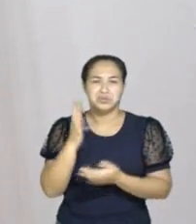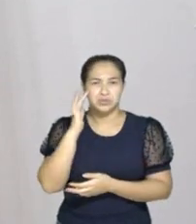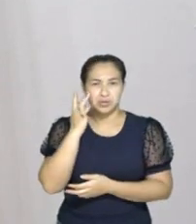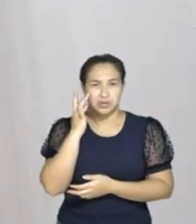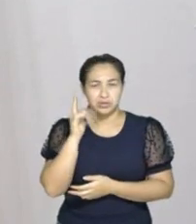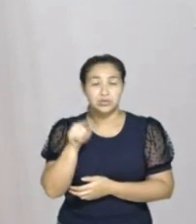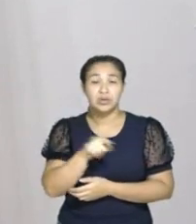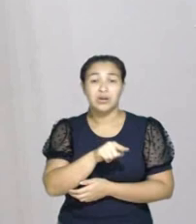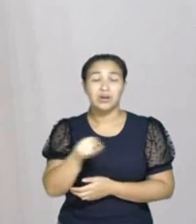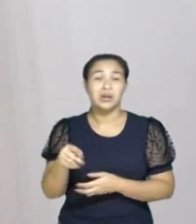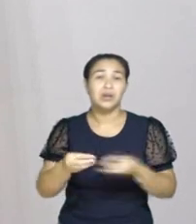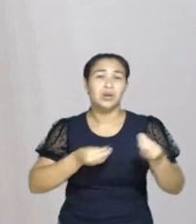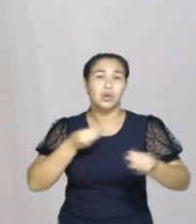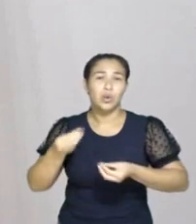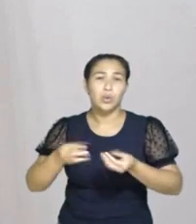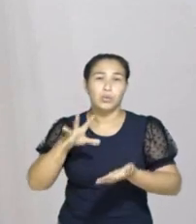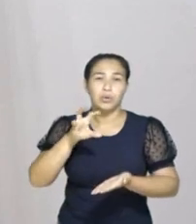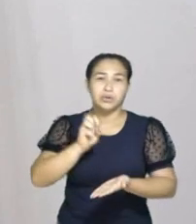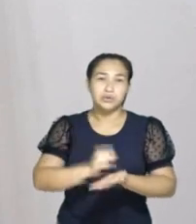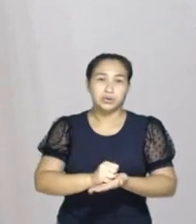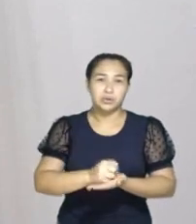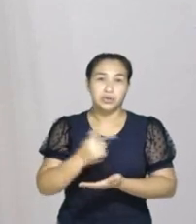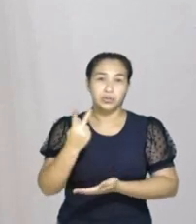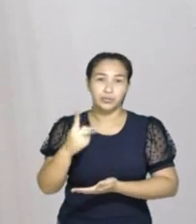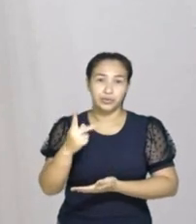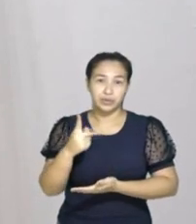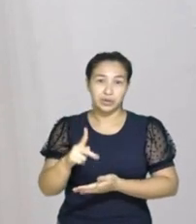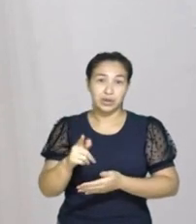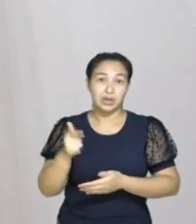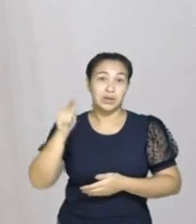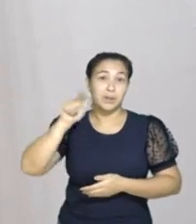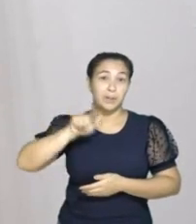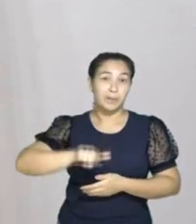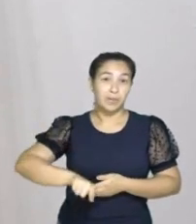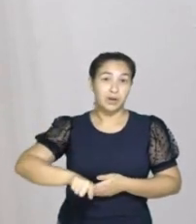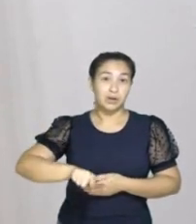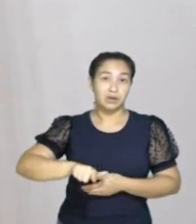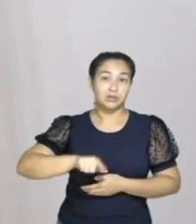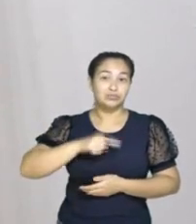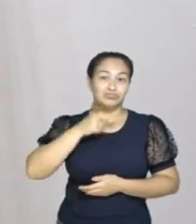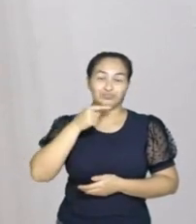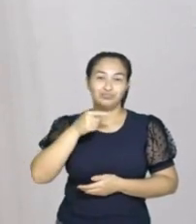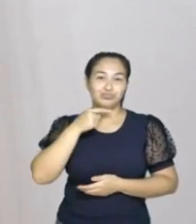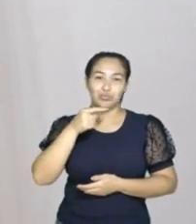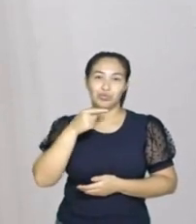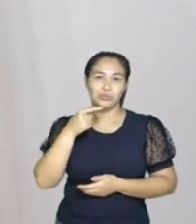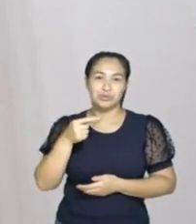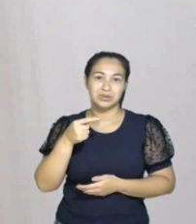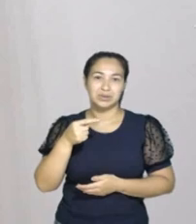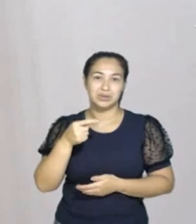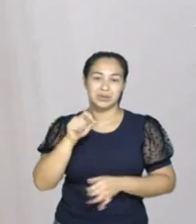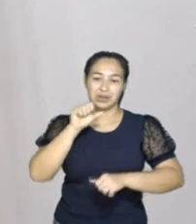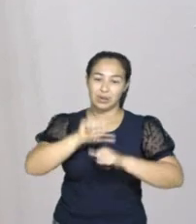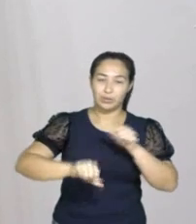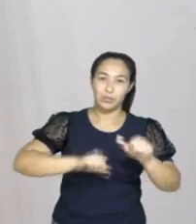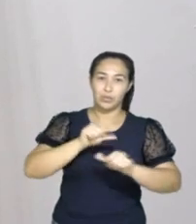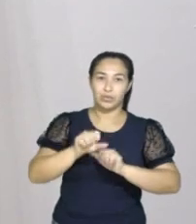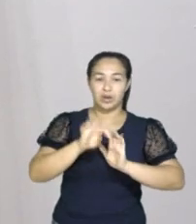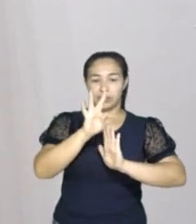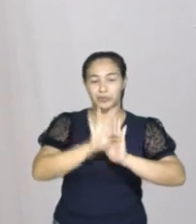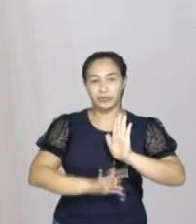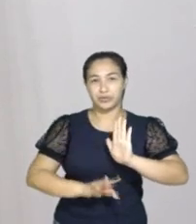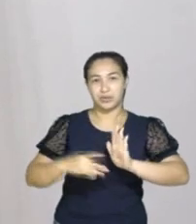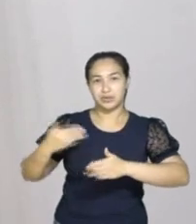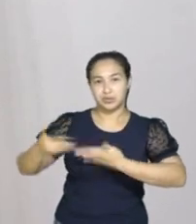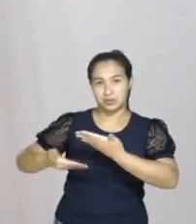manifestaram registraram suas manifestações mas Essas manifestações não foram revertidas em alteração do texto que está tramitando